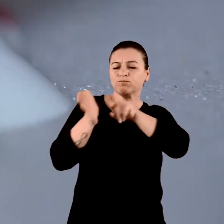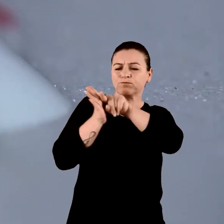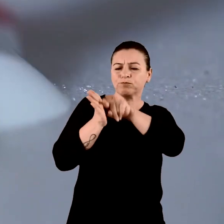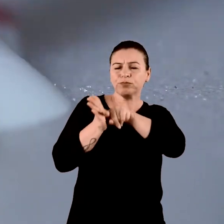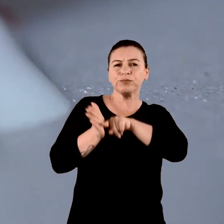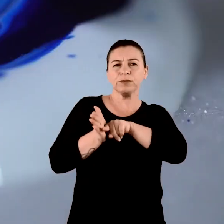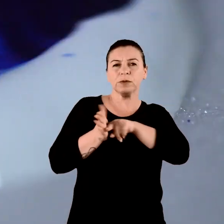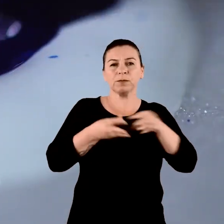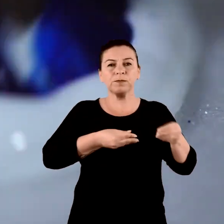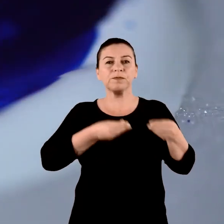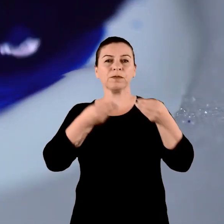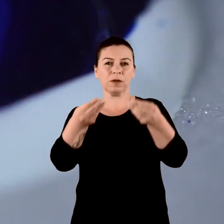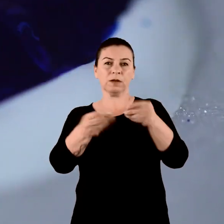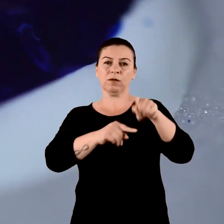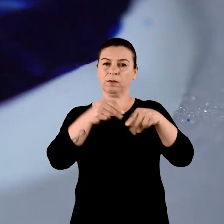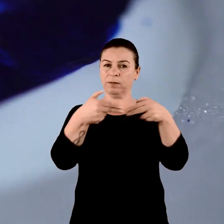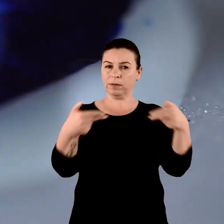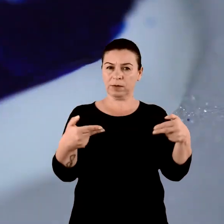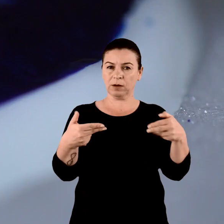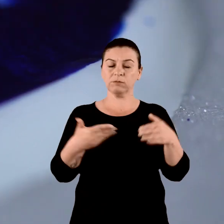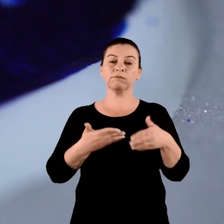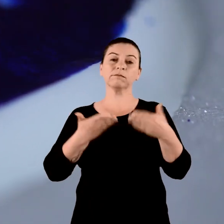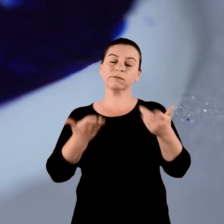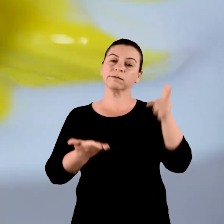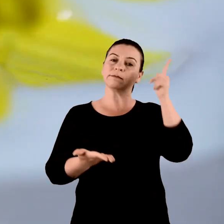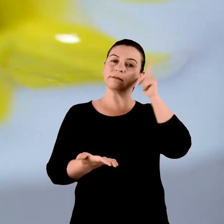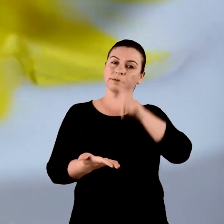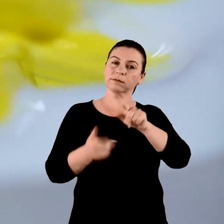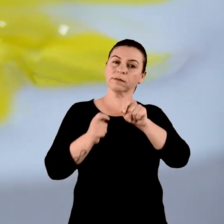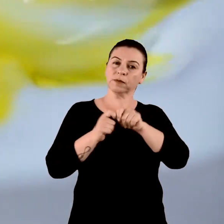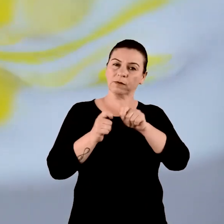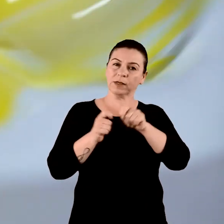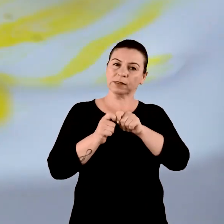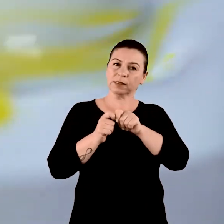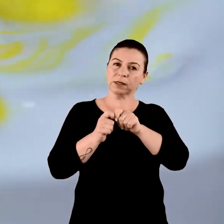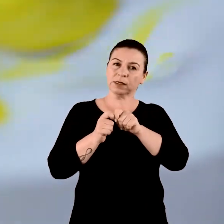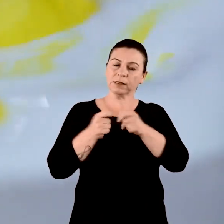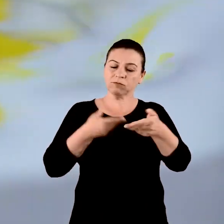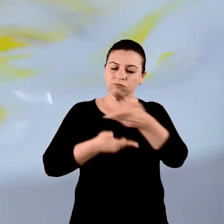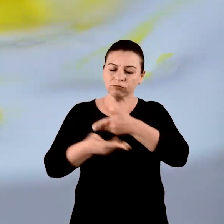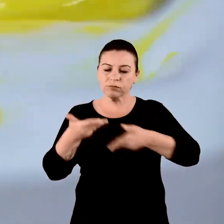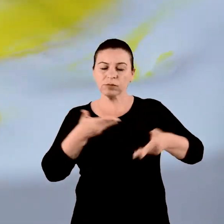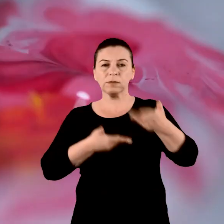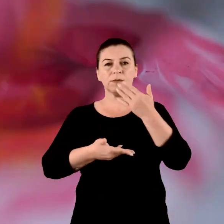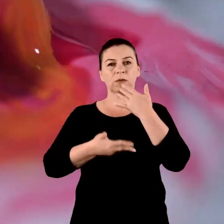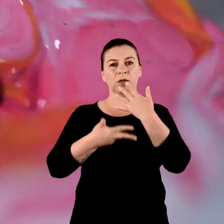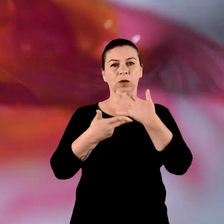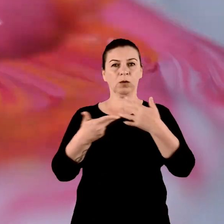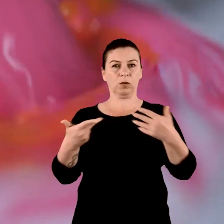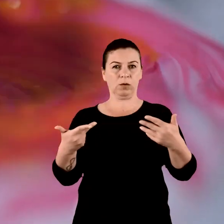uma pesquisa e trago esse material. Aí eu consigo fazer essa interação.